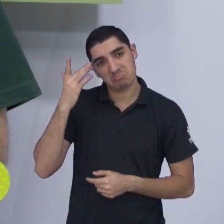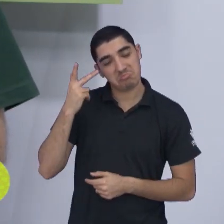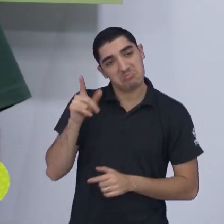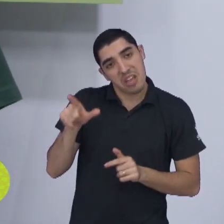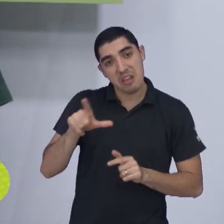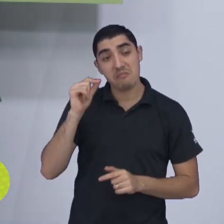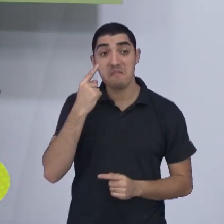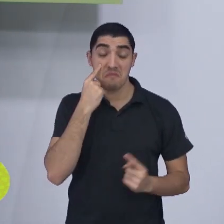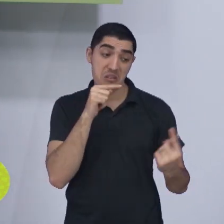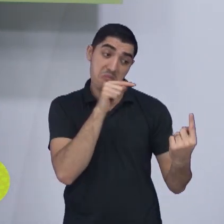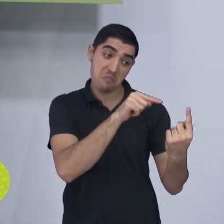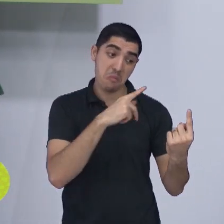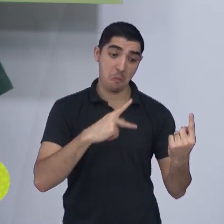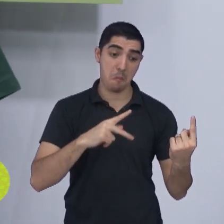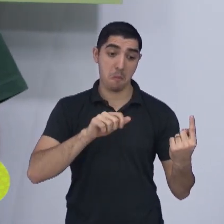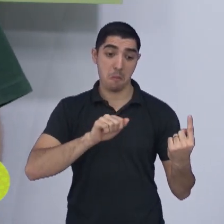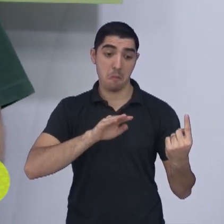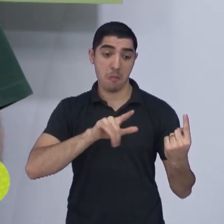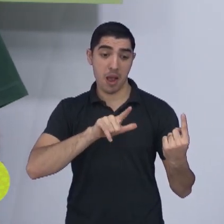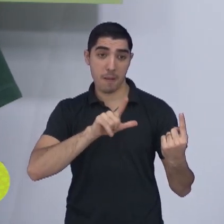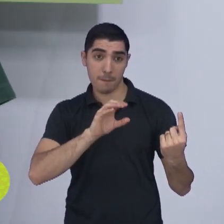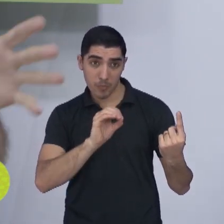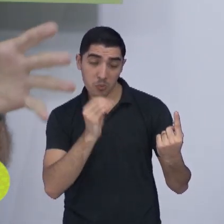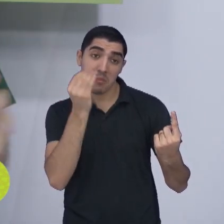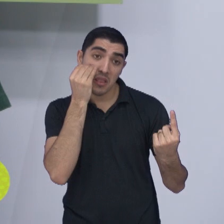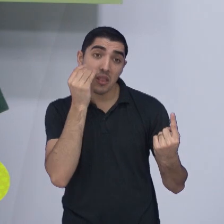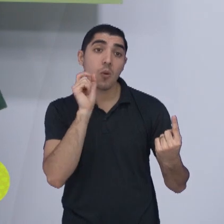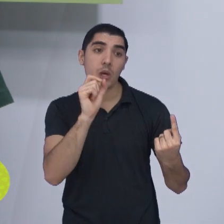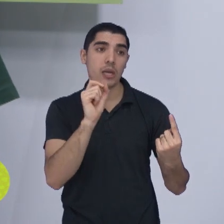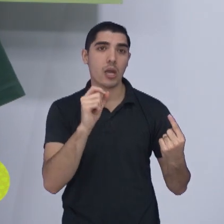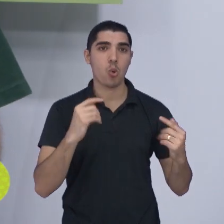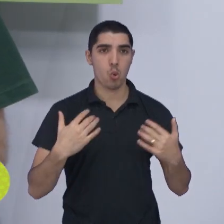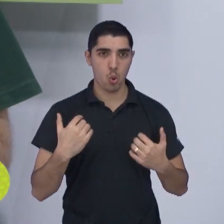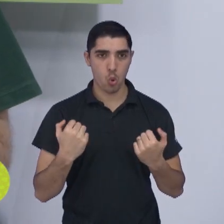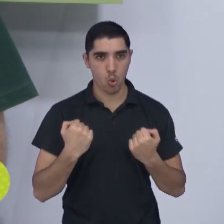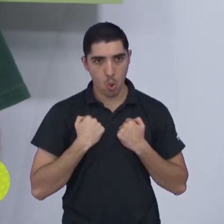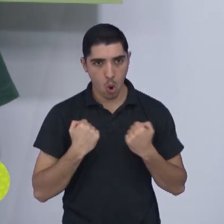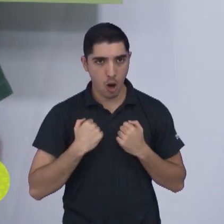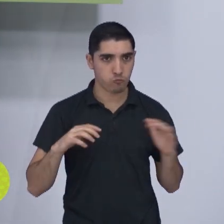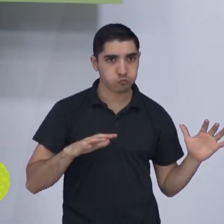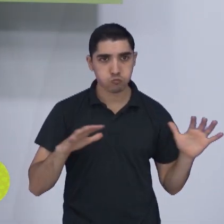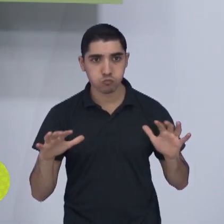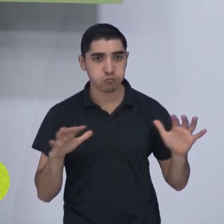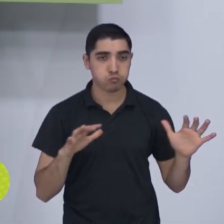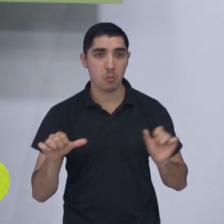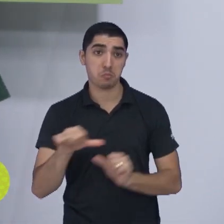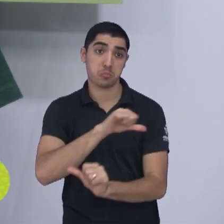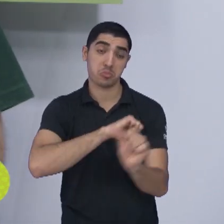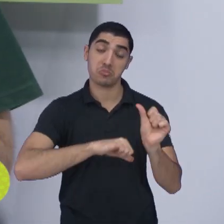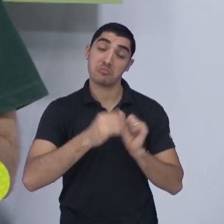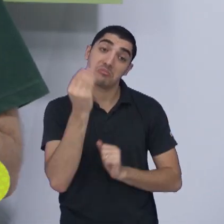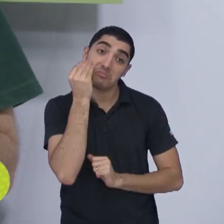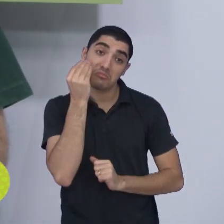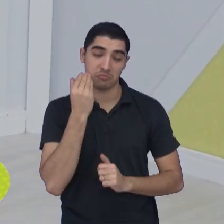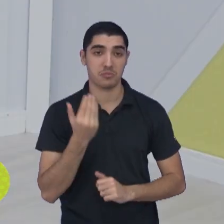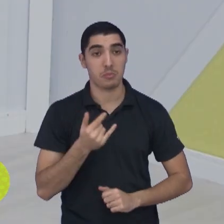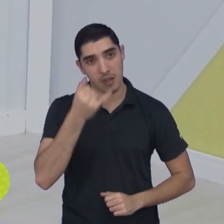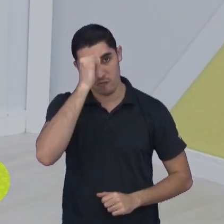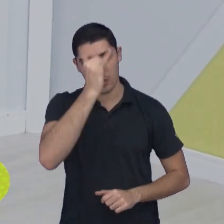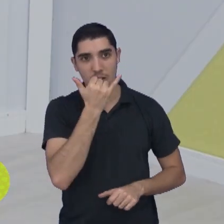coloca o Pablo, né? E tenta mudar um pouquinho, né? O Pablo consiga segurar o resultado, não tomar gols no Martins Pereira.